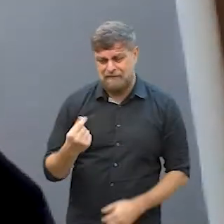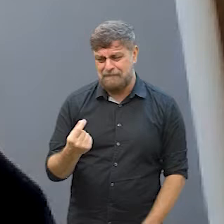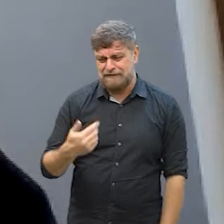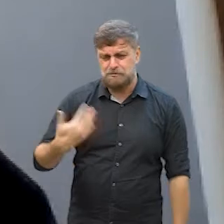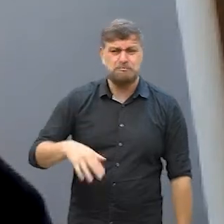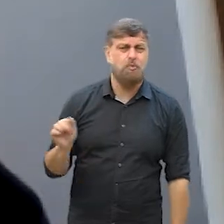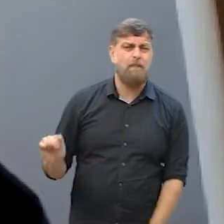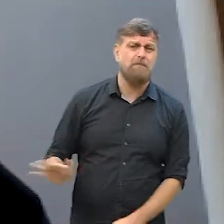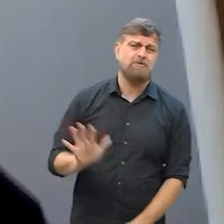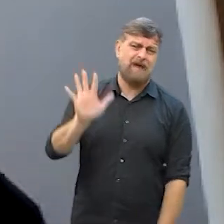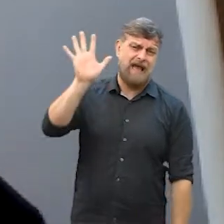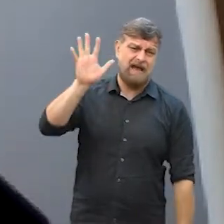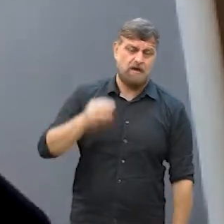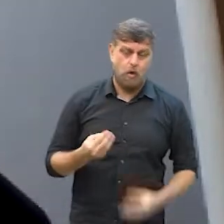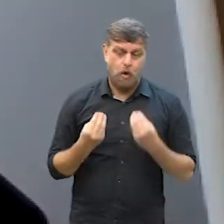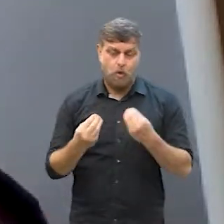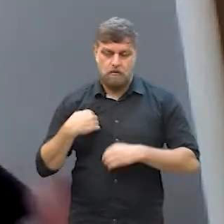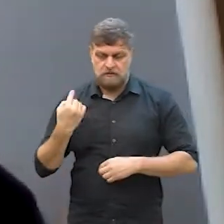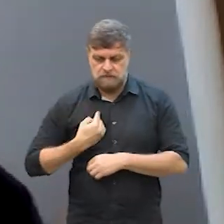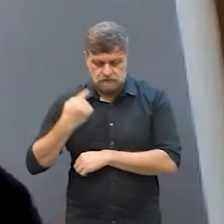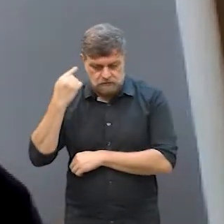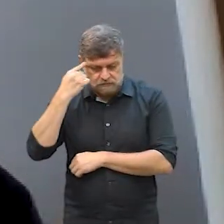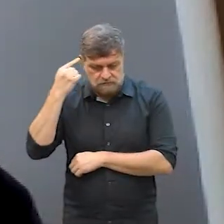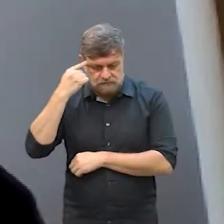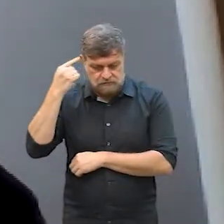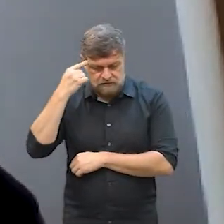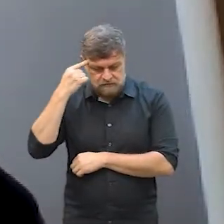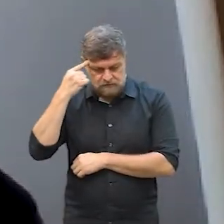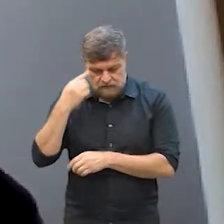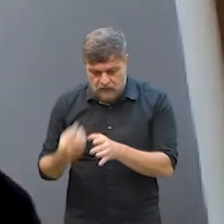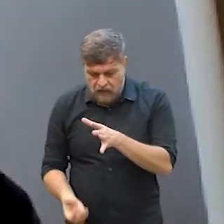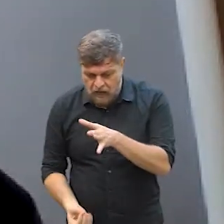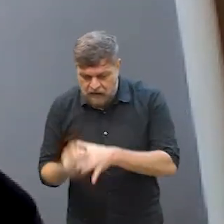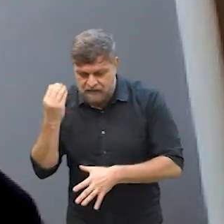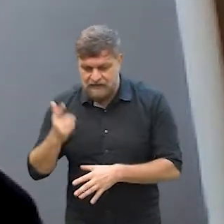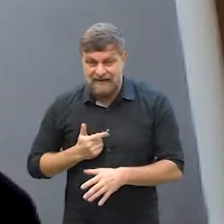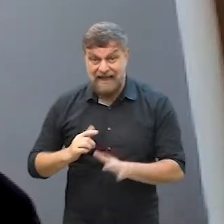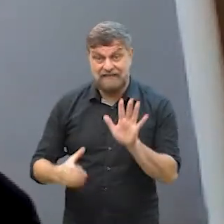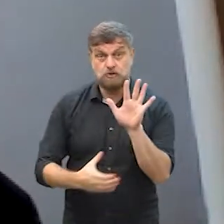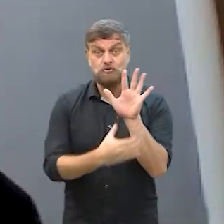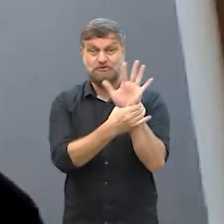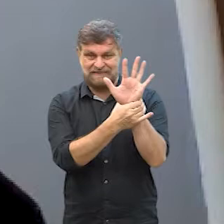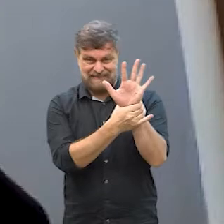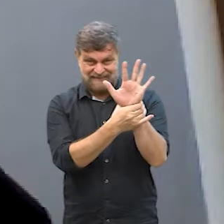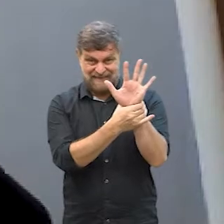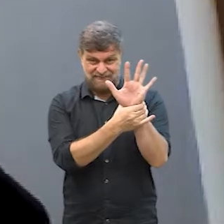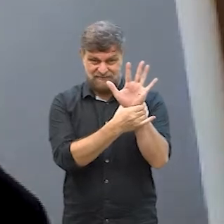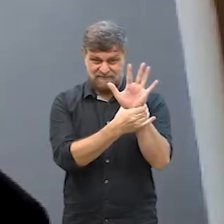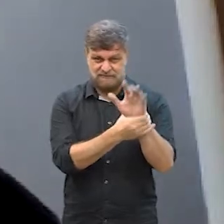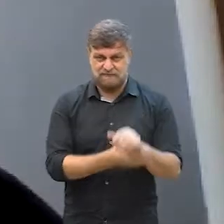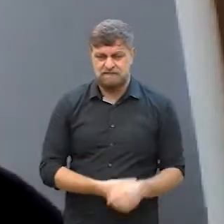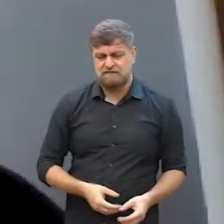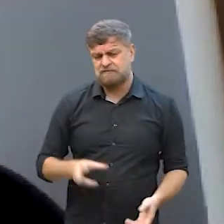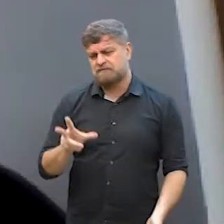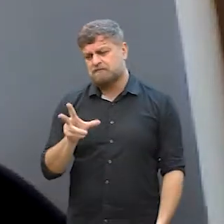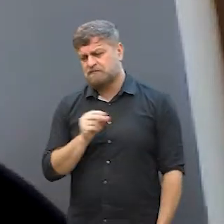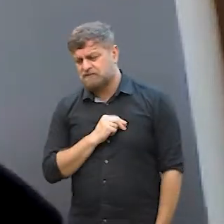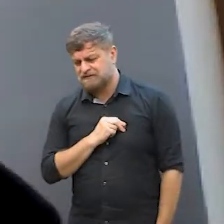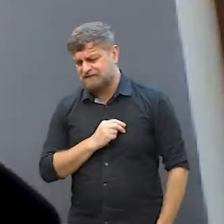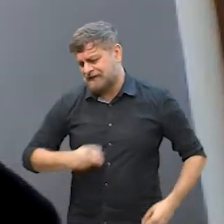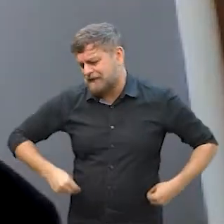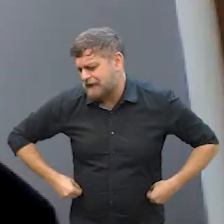muito caro. Então, como que a gente pode pensar em fabricar isso de uma forma sustentável? Poxa, você